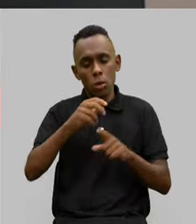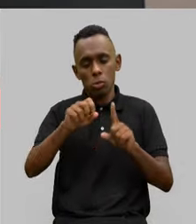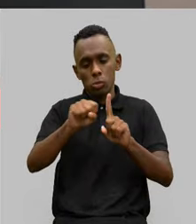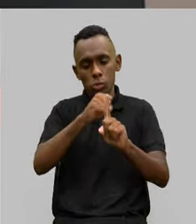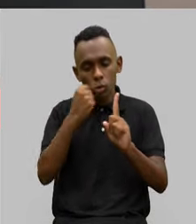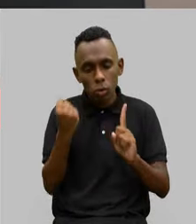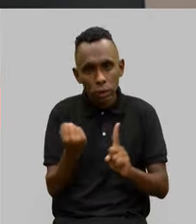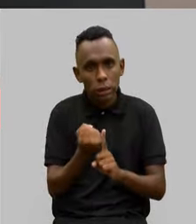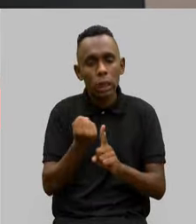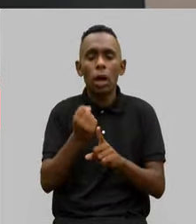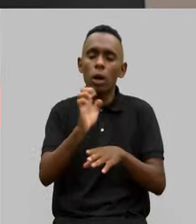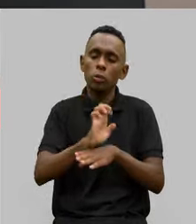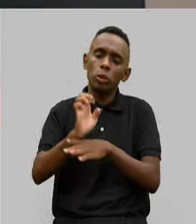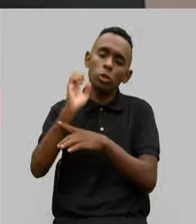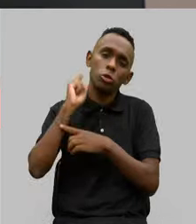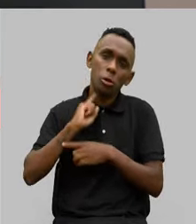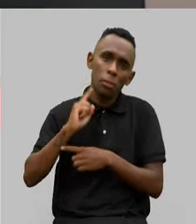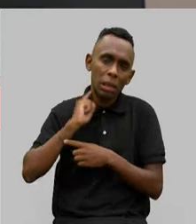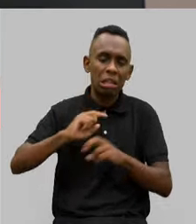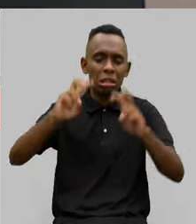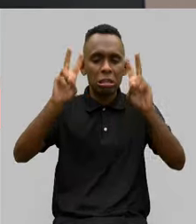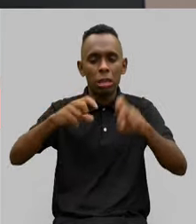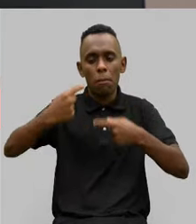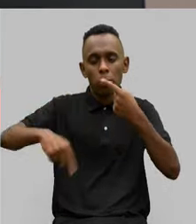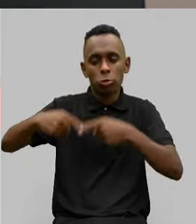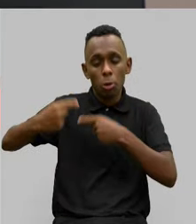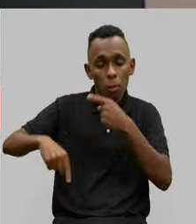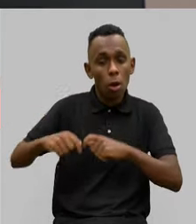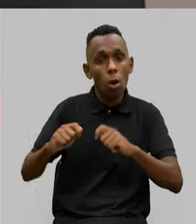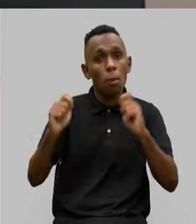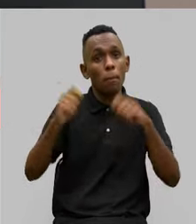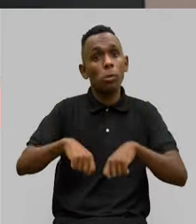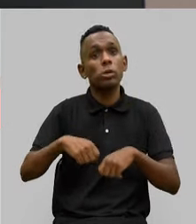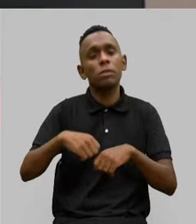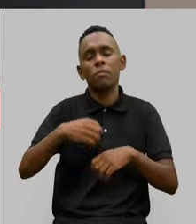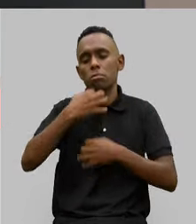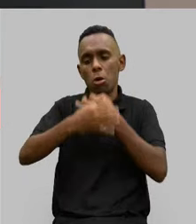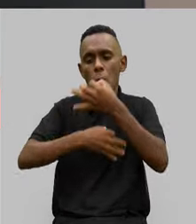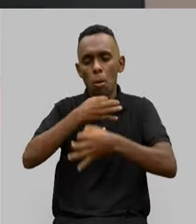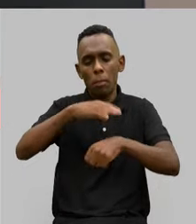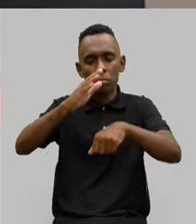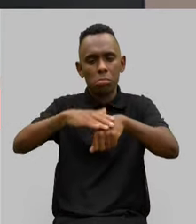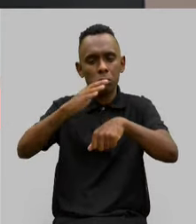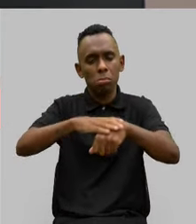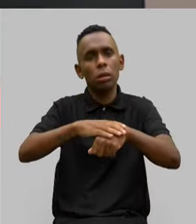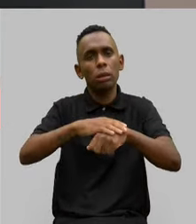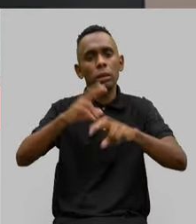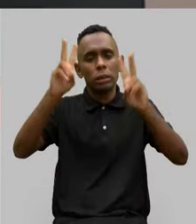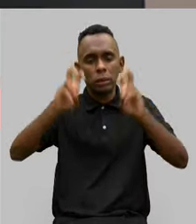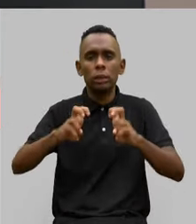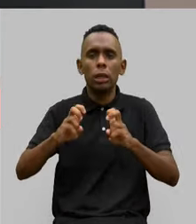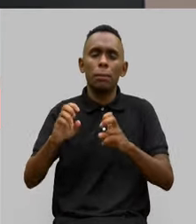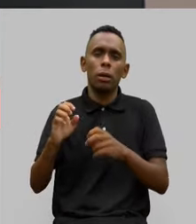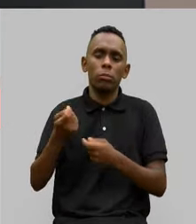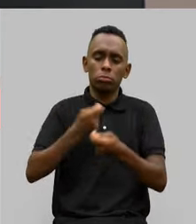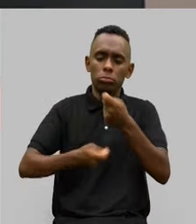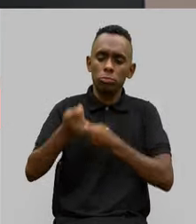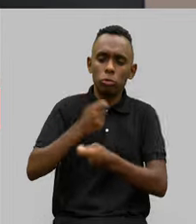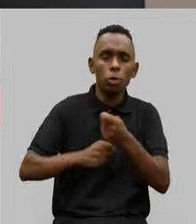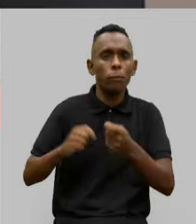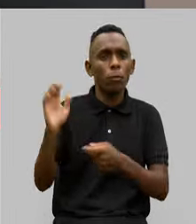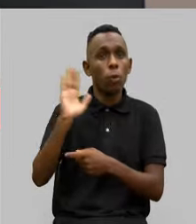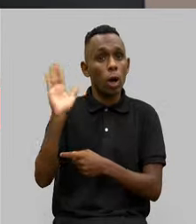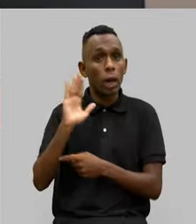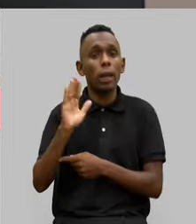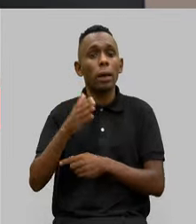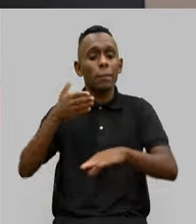nosso povo Mineiro com relação a esse debate para que possam ter uma opinião legítima sobre essa economia canábica sobre o direito a esse acesso